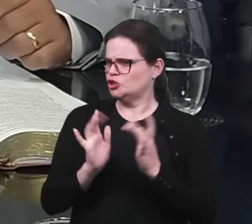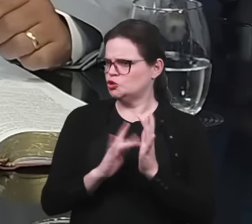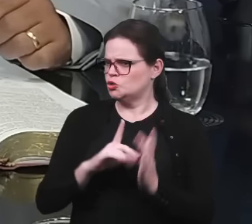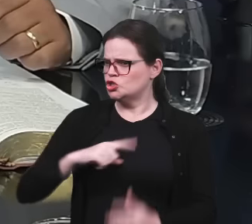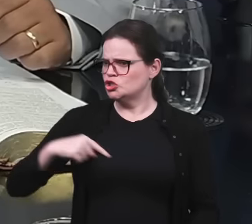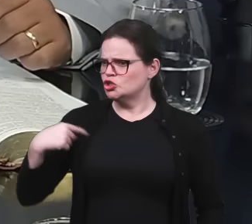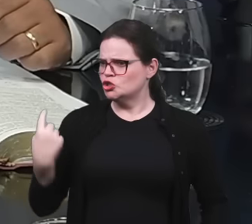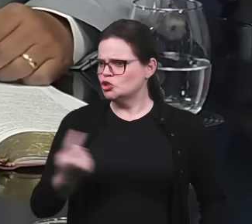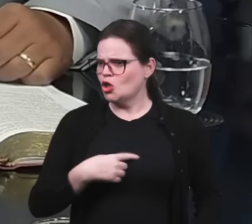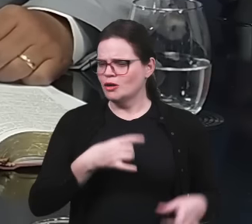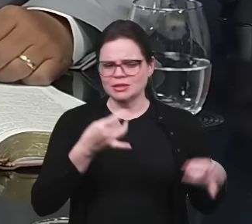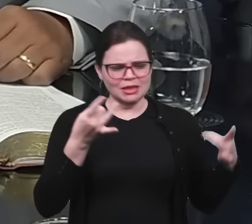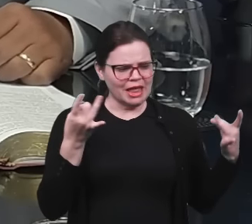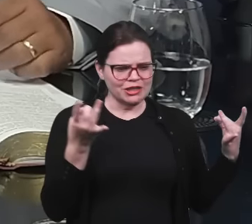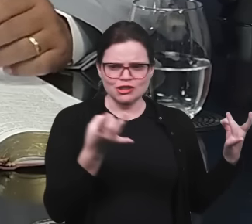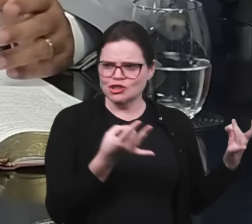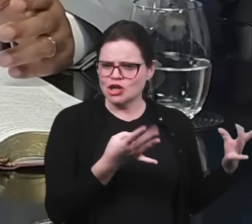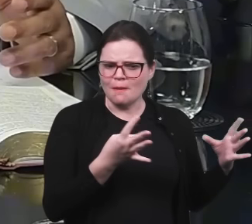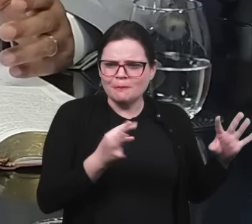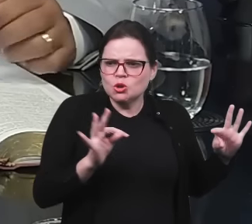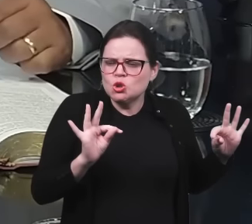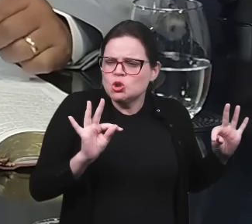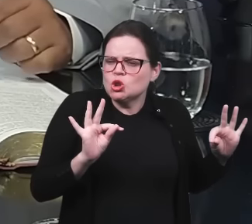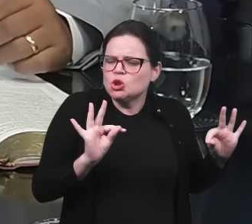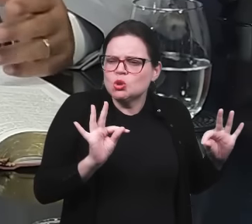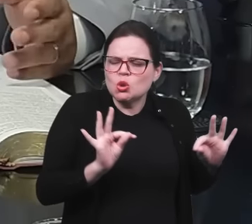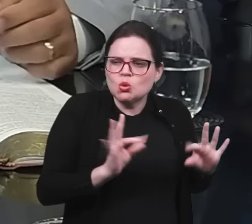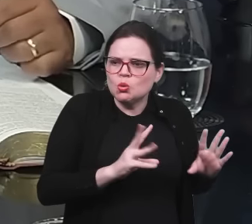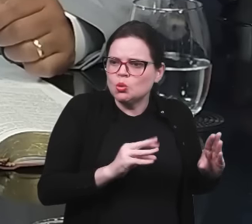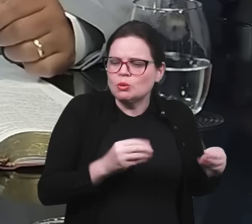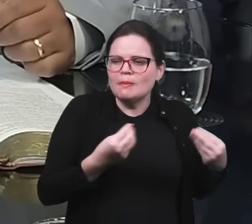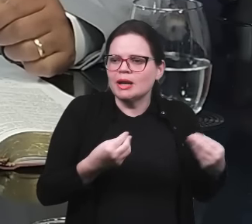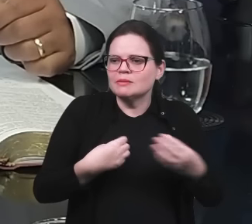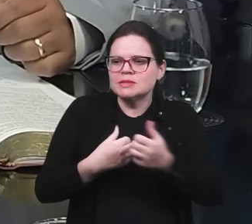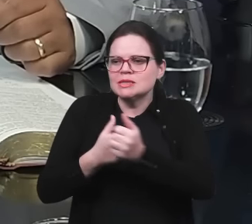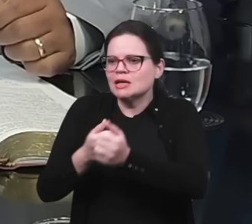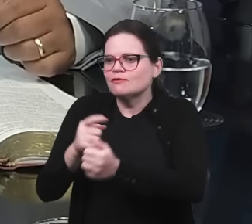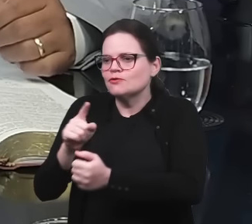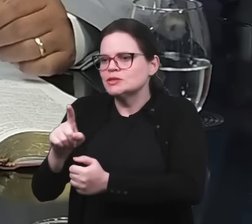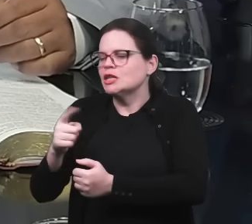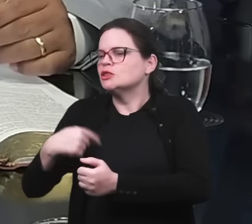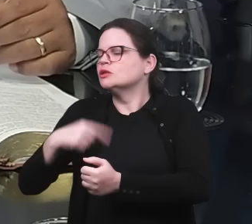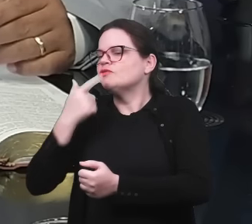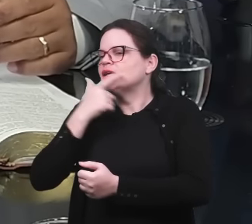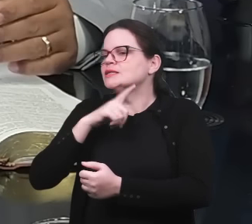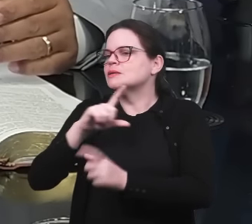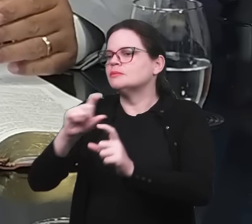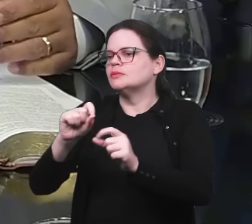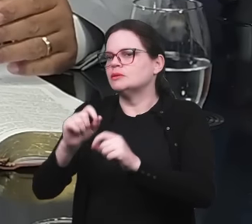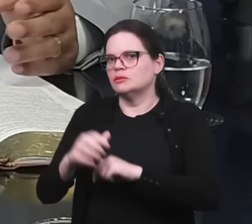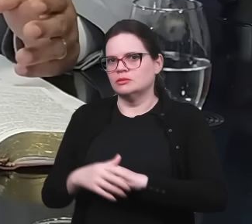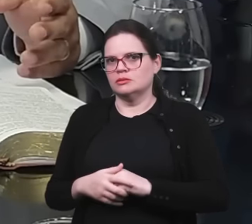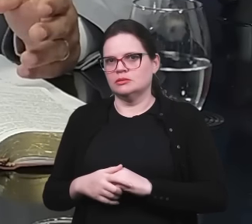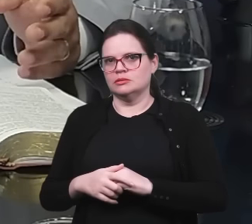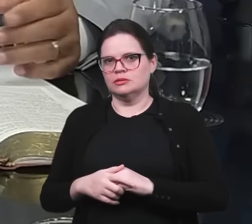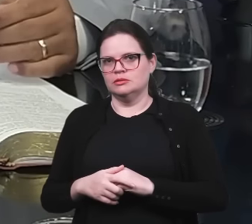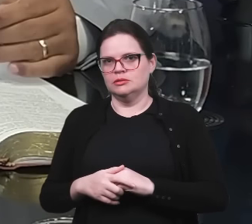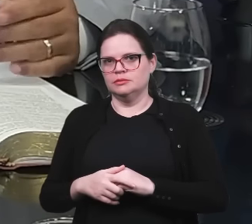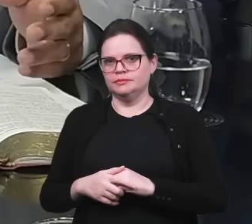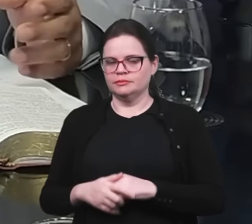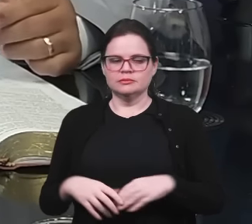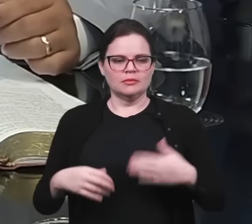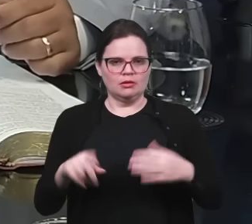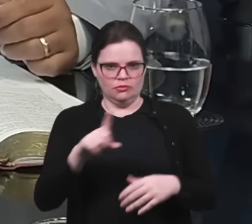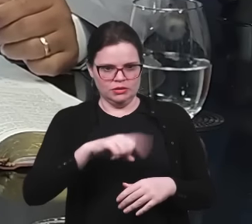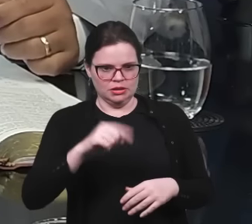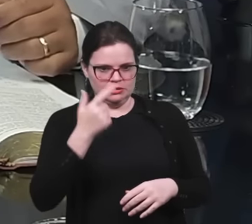te seguir, que receberemos nós? Nós receberemos 100 vezes tanto nessa